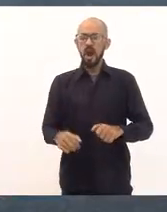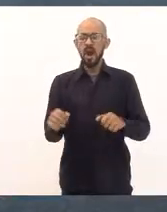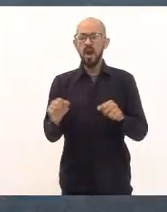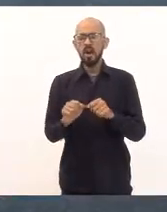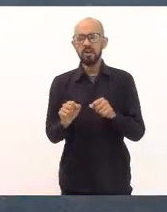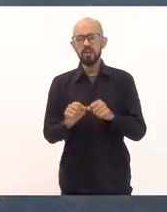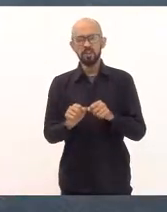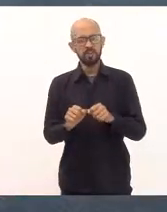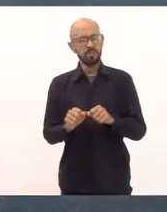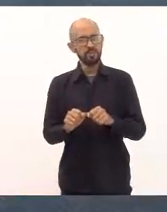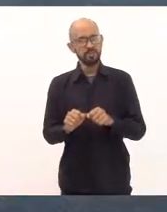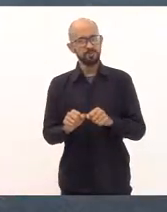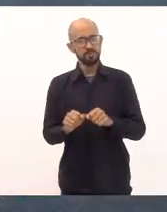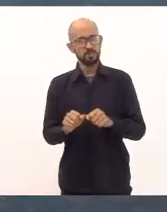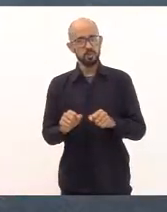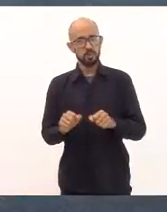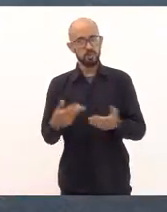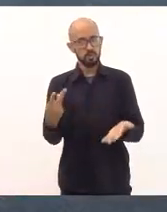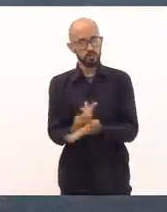que chegamos hoje.